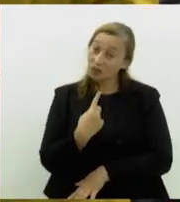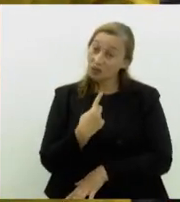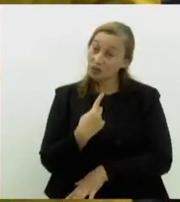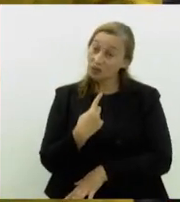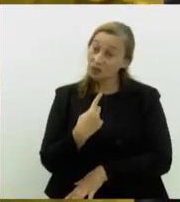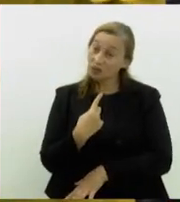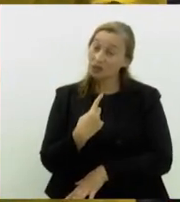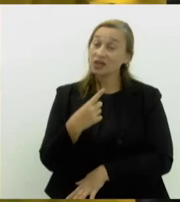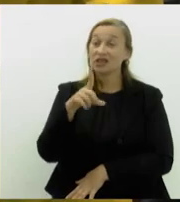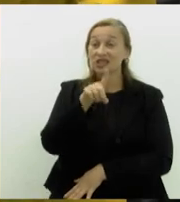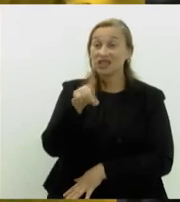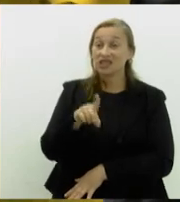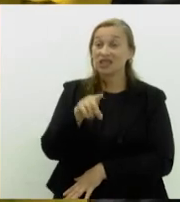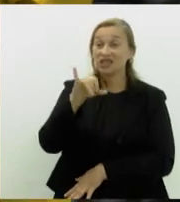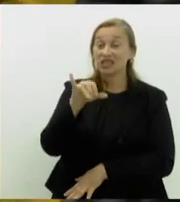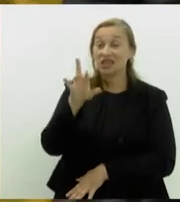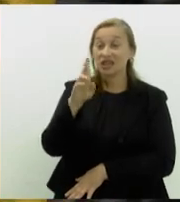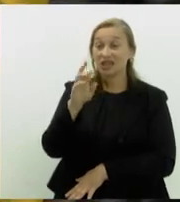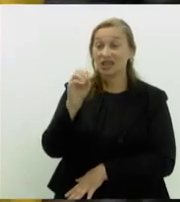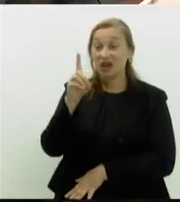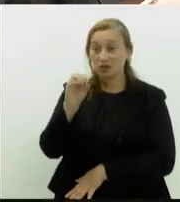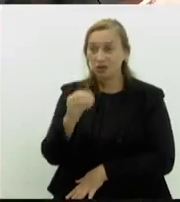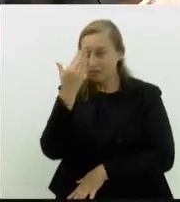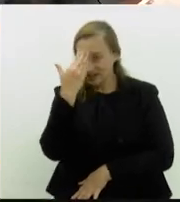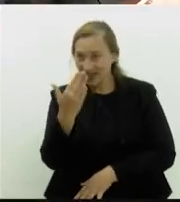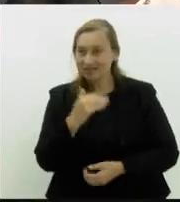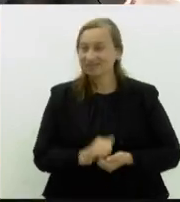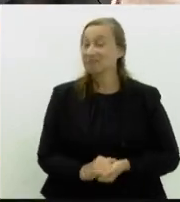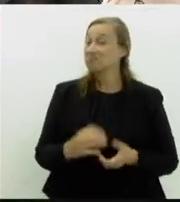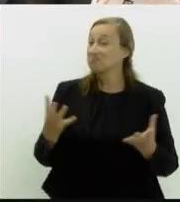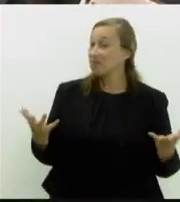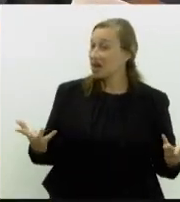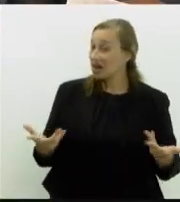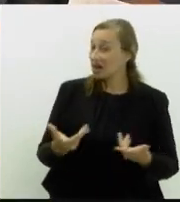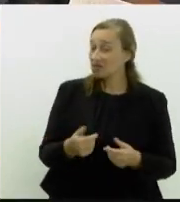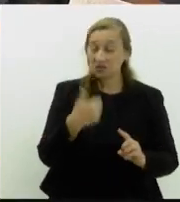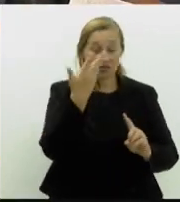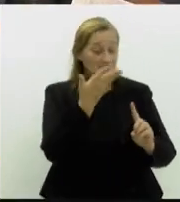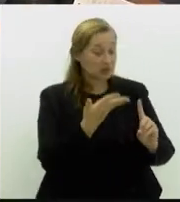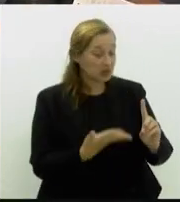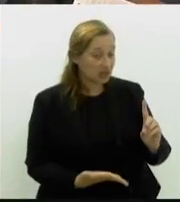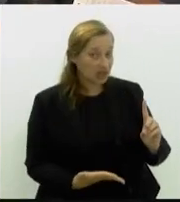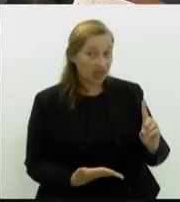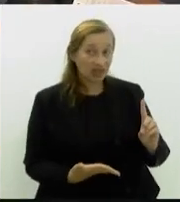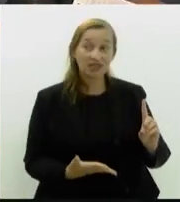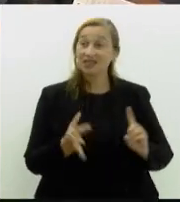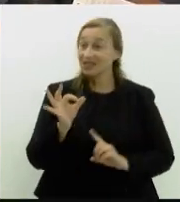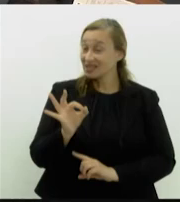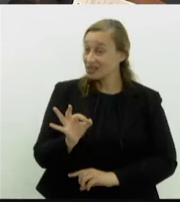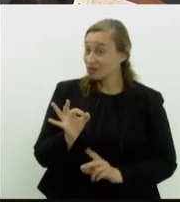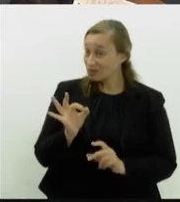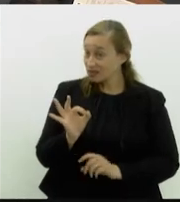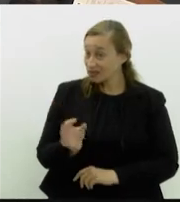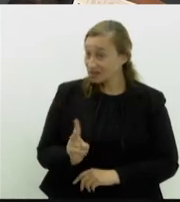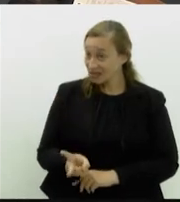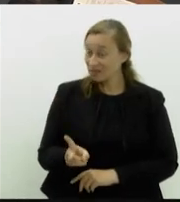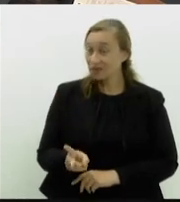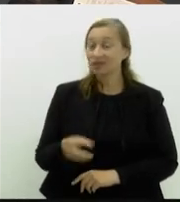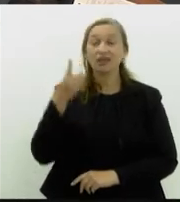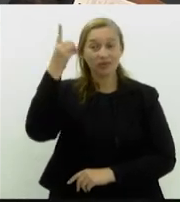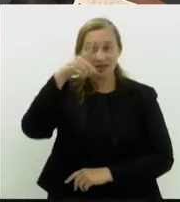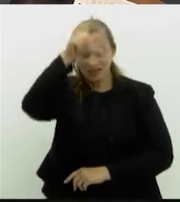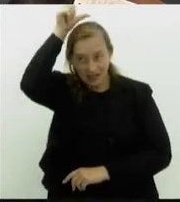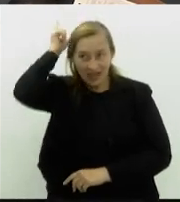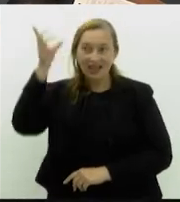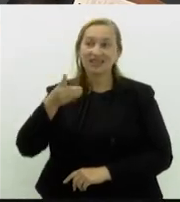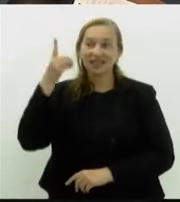inesquecível Ziraldo. Muito obrigado. Belíssima e justa homenagem, como pela sempre, ordem, deputado Luiz Paulo. Deputada